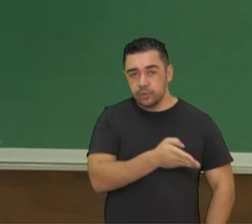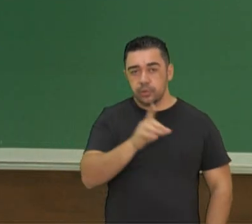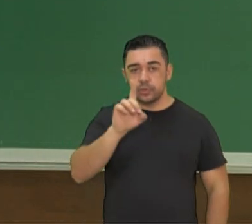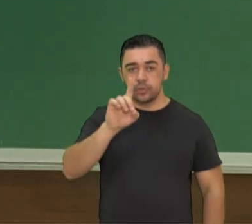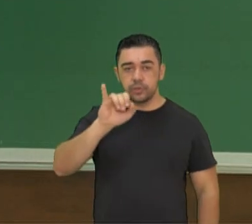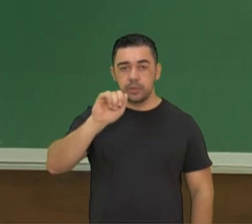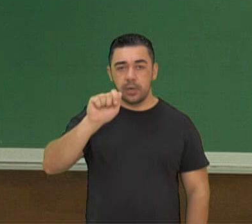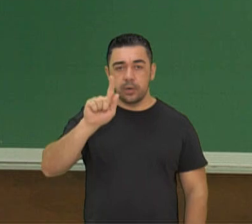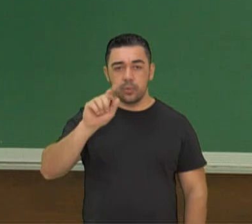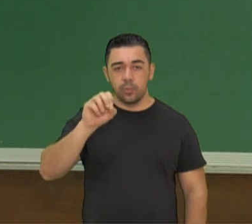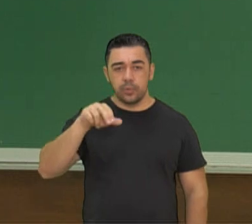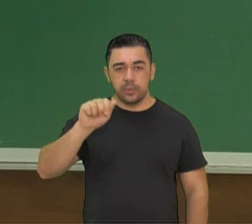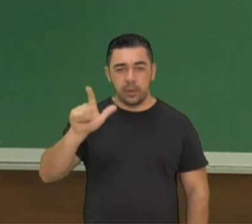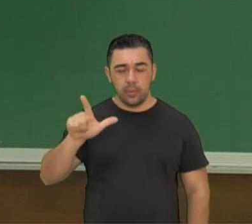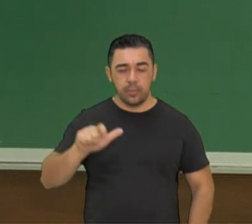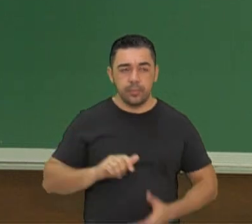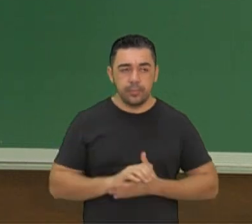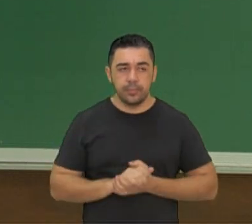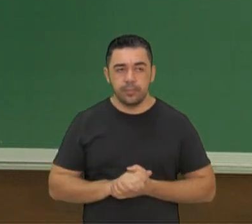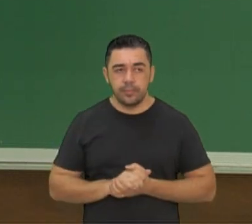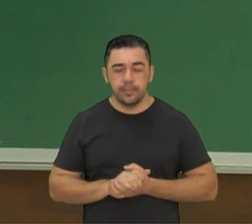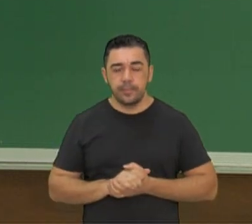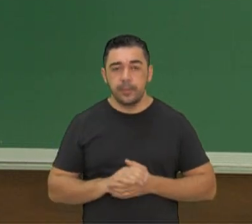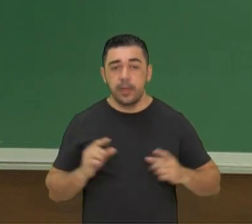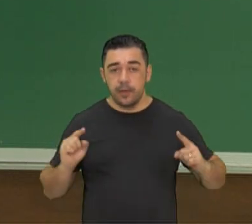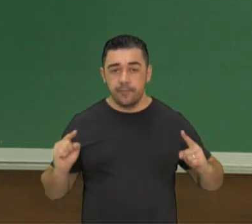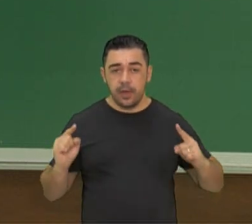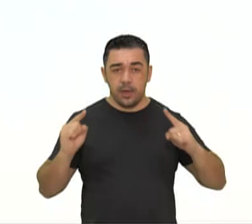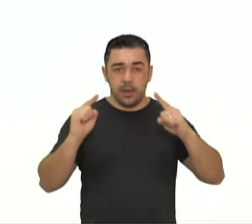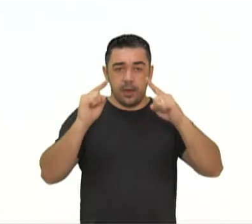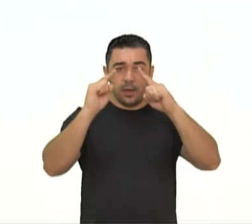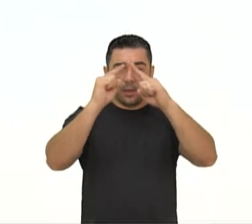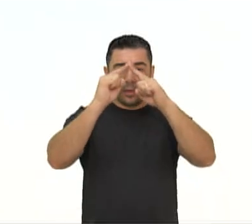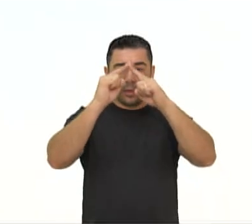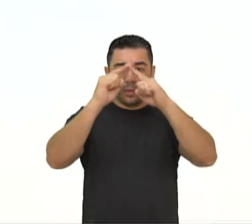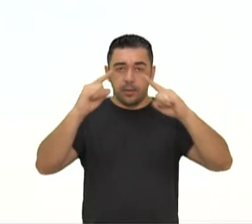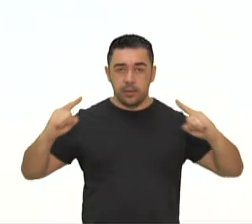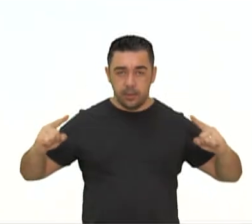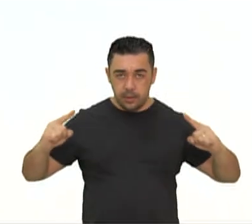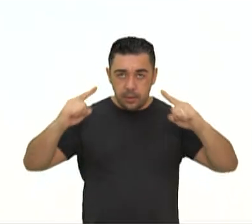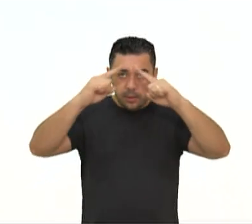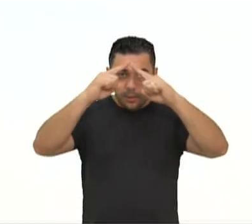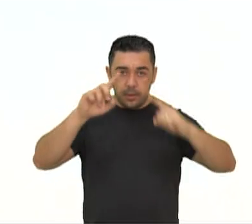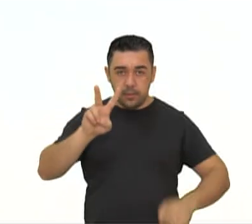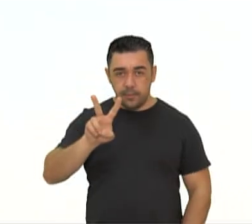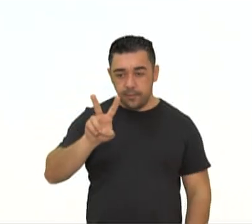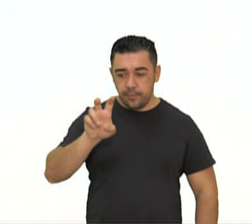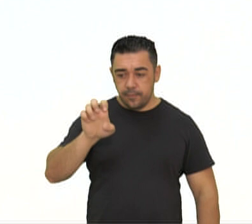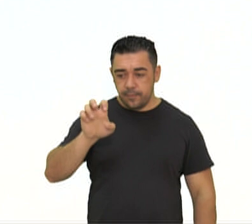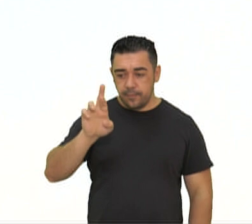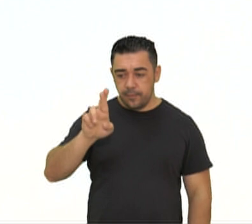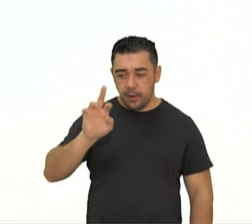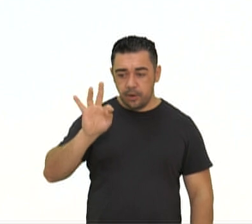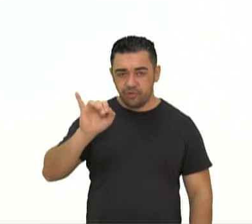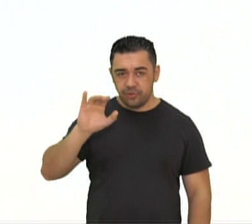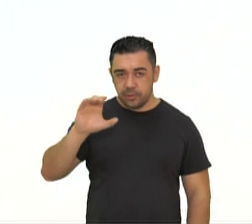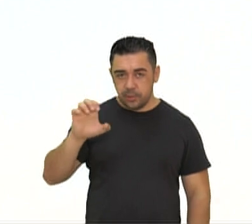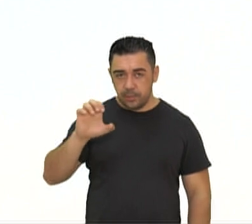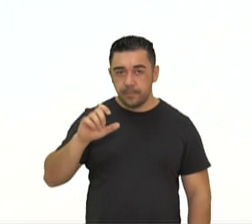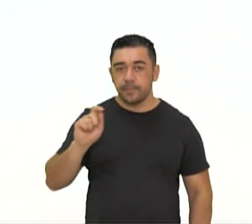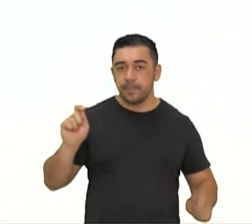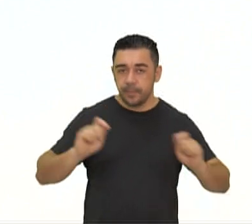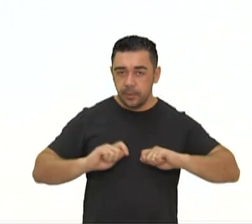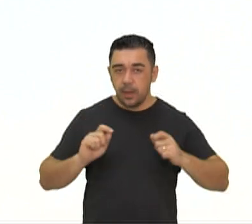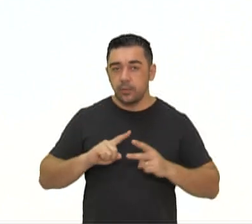continuando. O vértice é o ponto de encontro que une os segmentos que formam o polígono. Veja, eu só posso ter